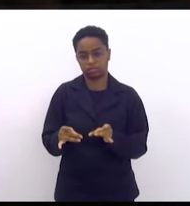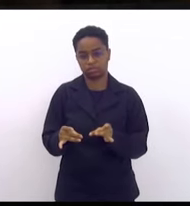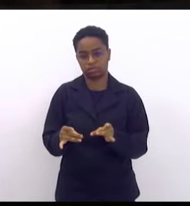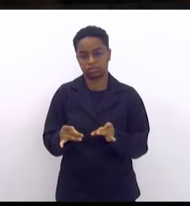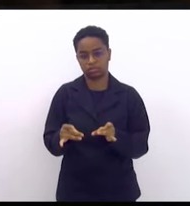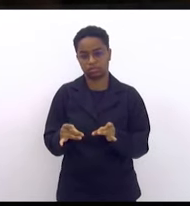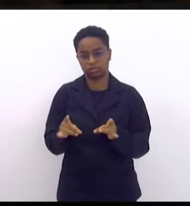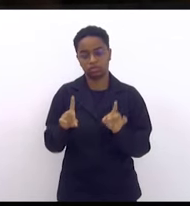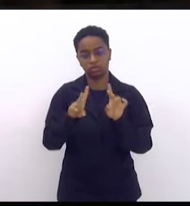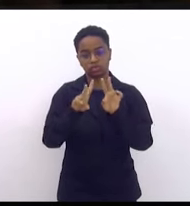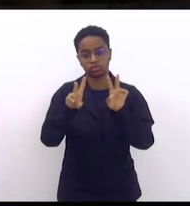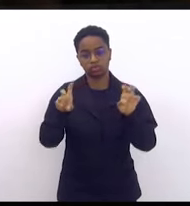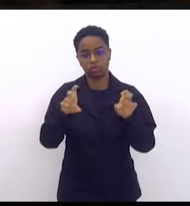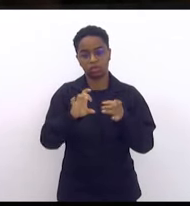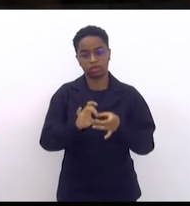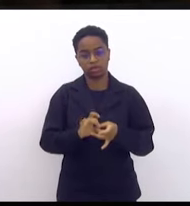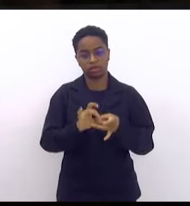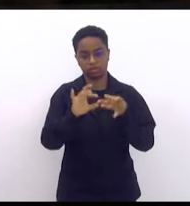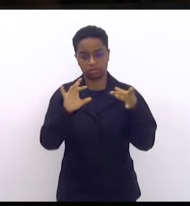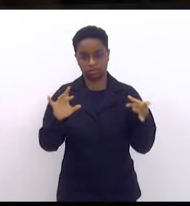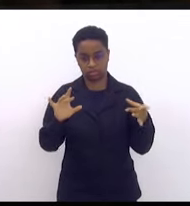dessa soltura